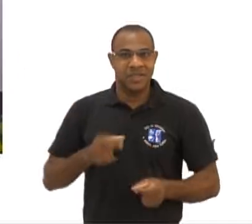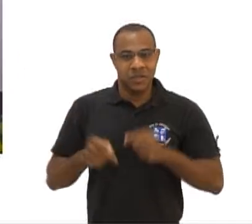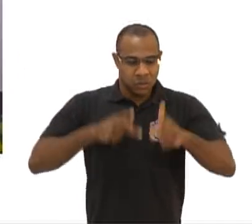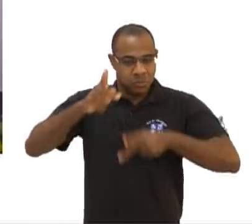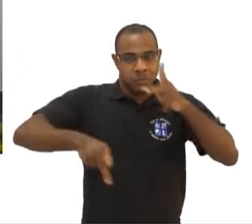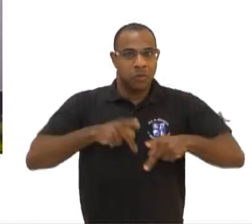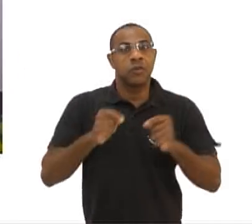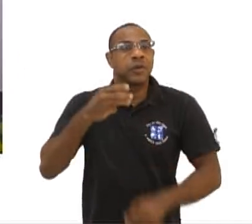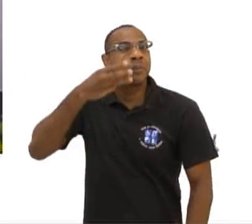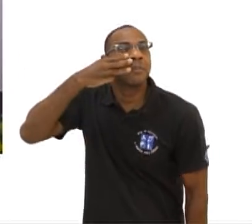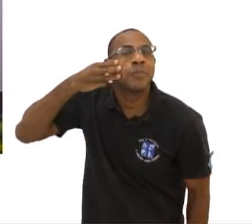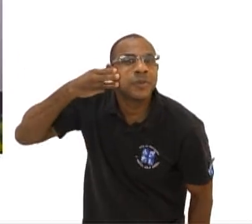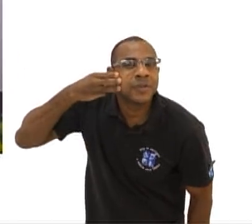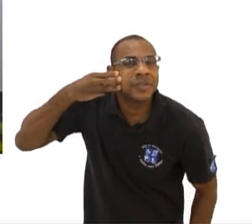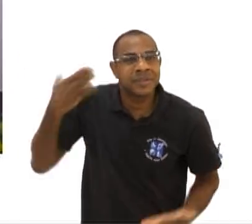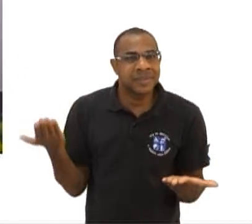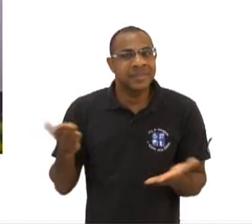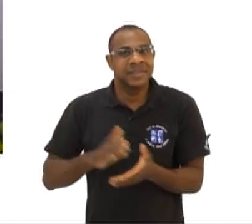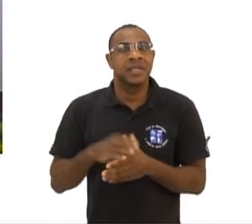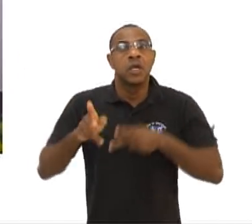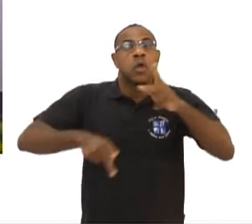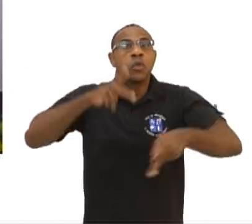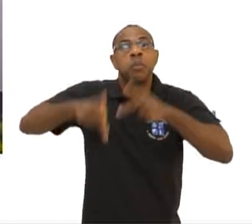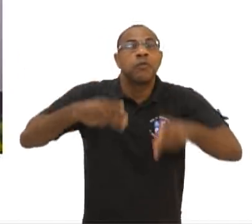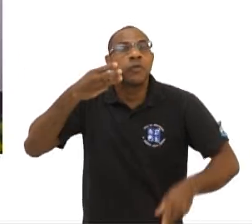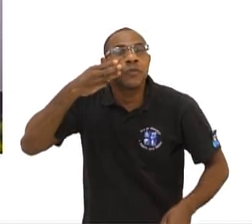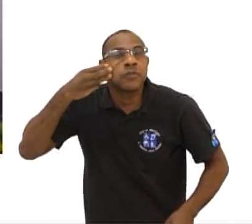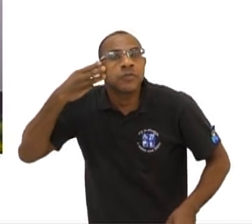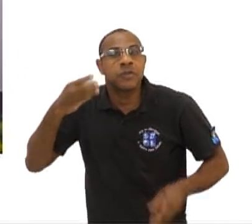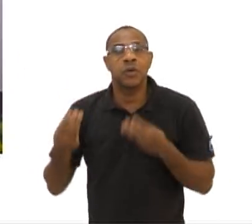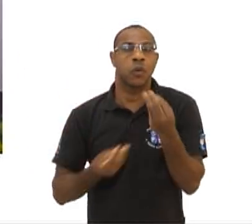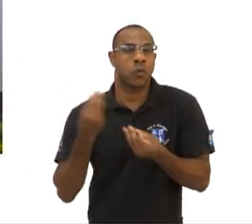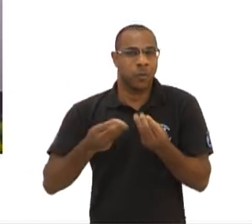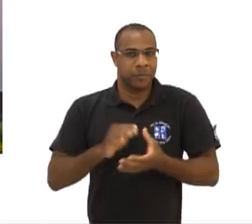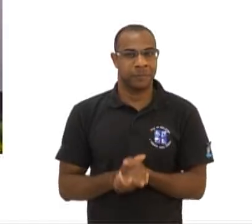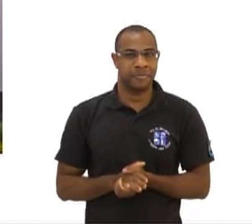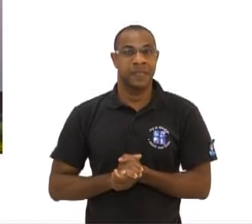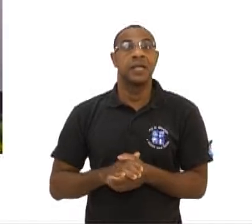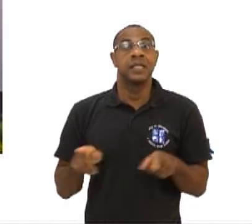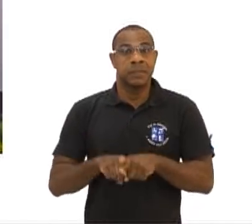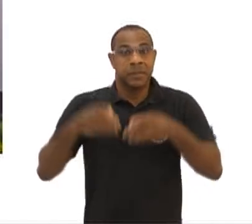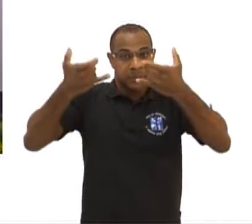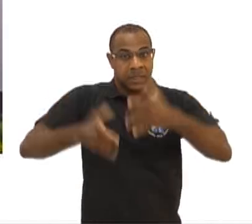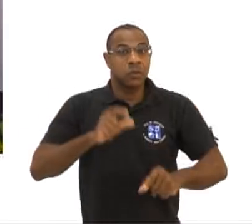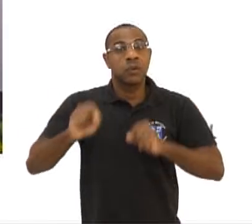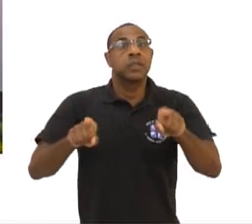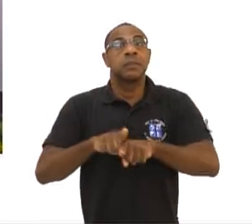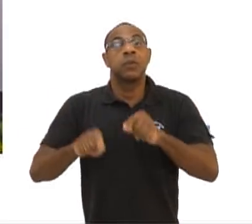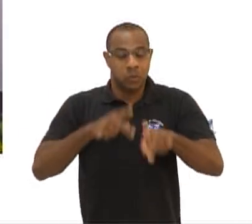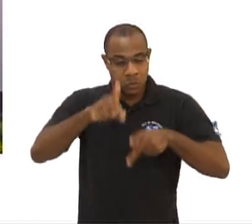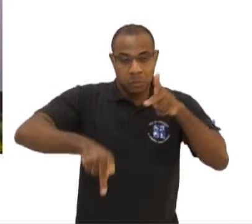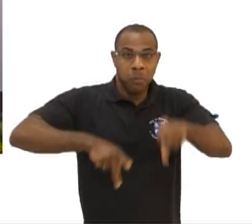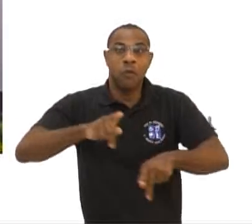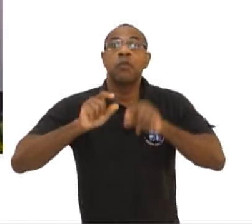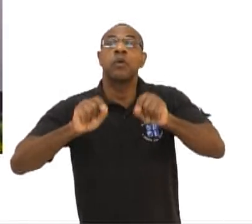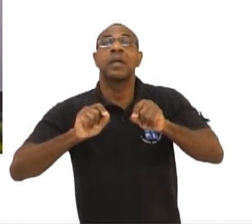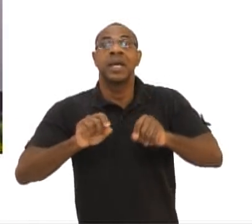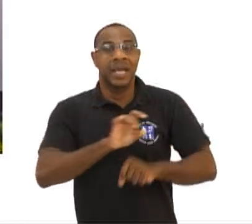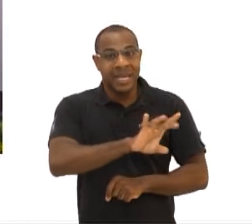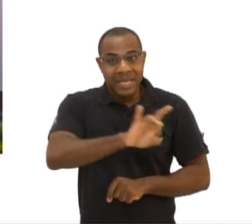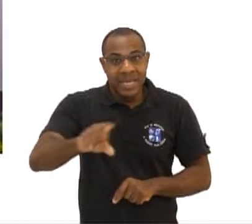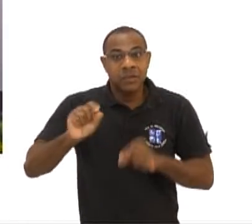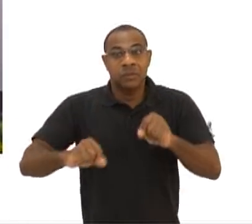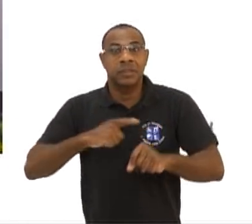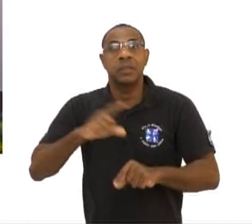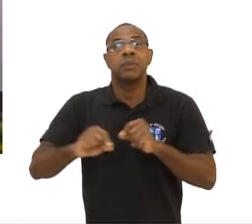povos indígenas, a cosmovisão dos povos indígenas brasileiros. Ressaltando que são muitos povos e cada um possui